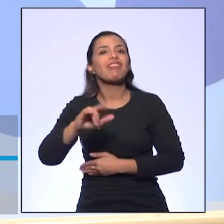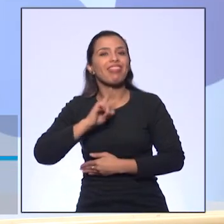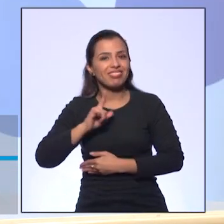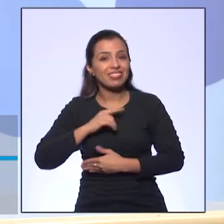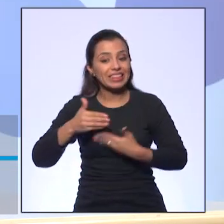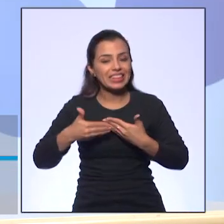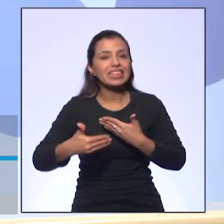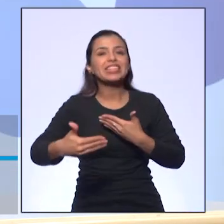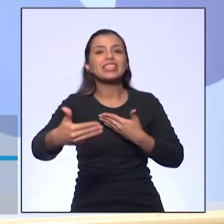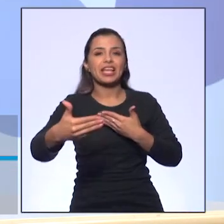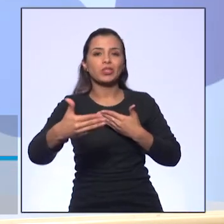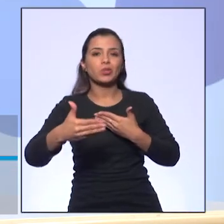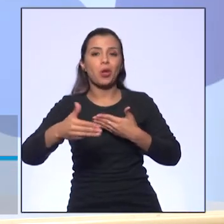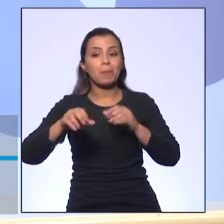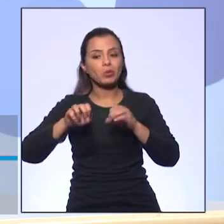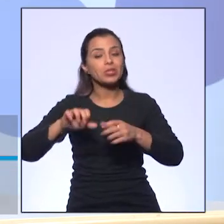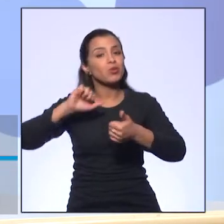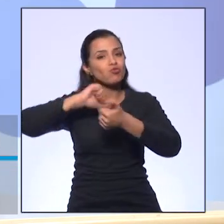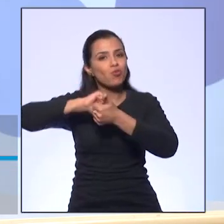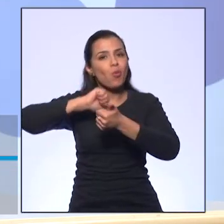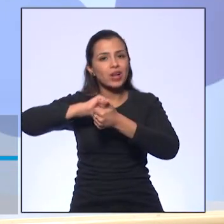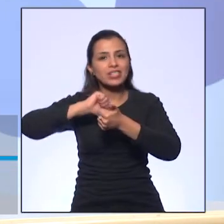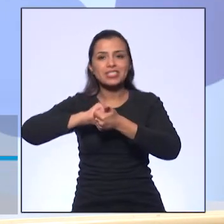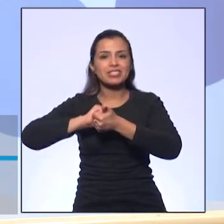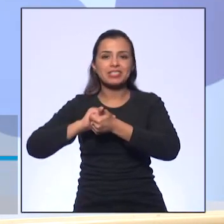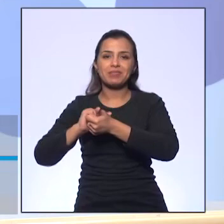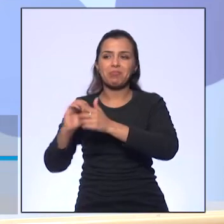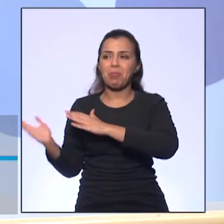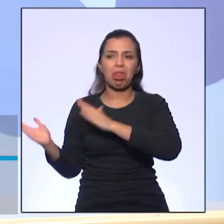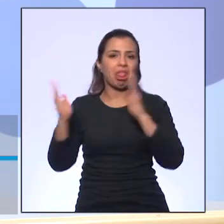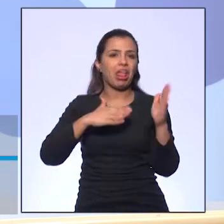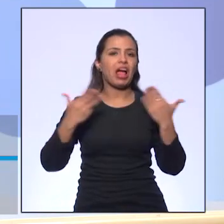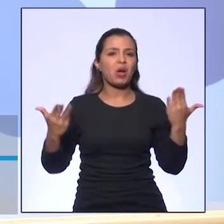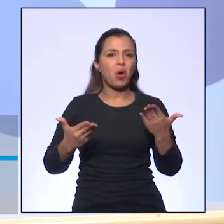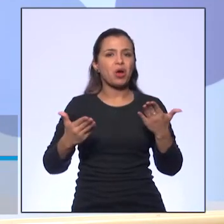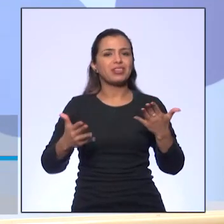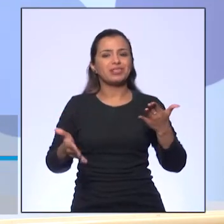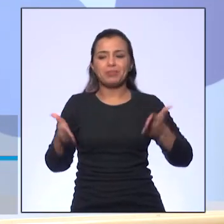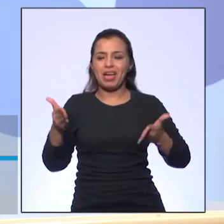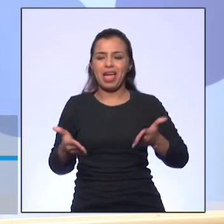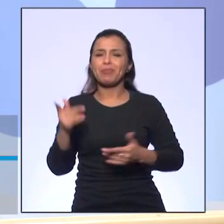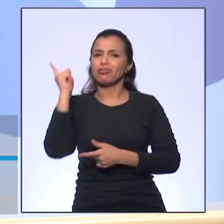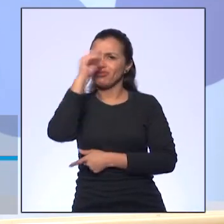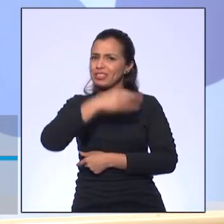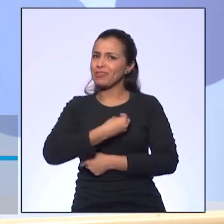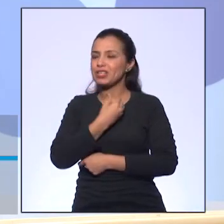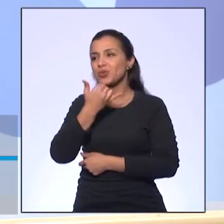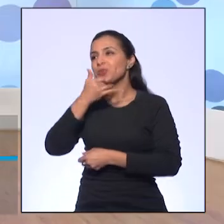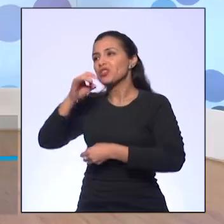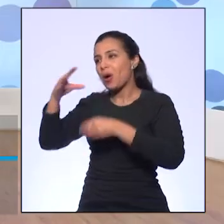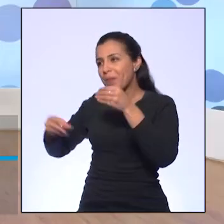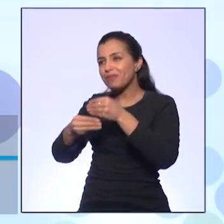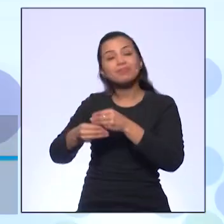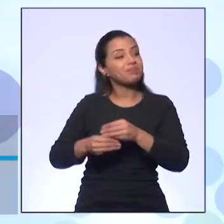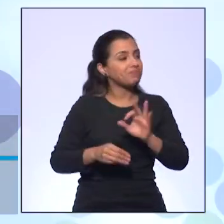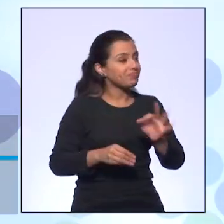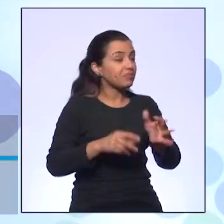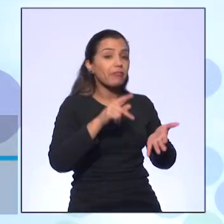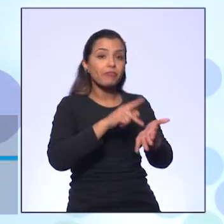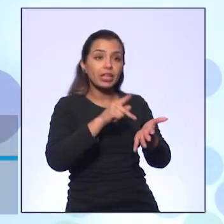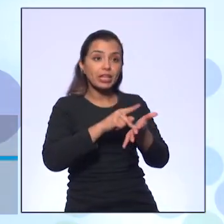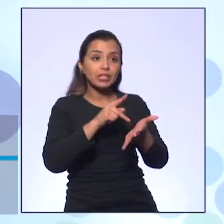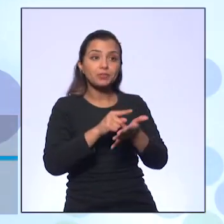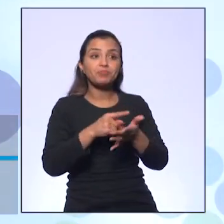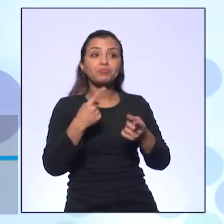aí uma educação de qualidade em meio a essa situação tão difícil que nós estamos vivendo. Exato, só gostaria de agradecer. Tayana, e falando sobre isso, é verdade,